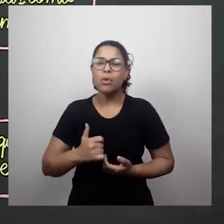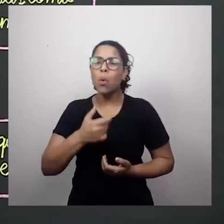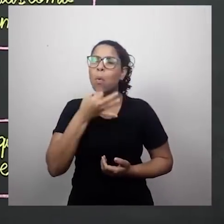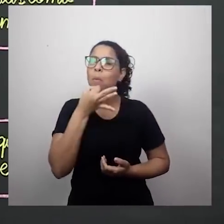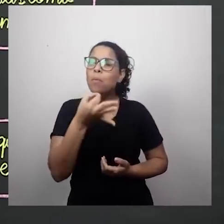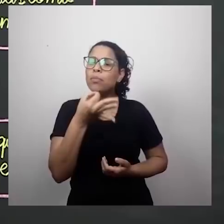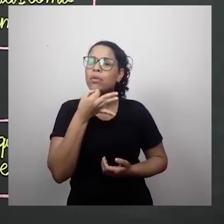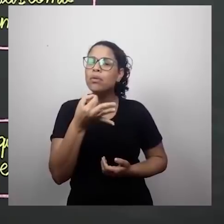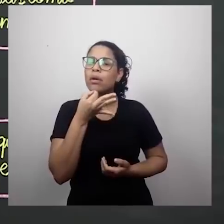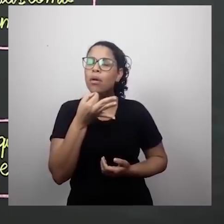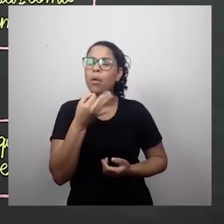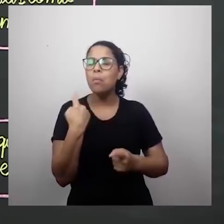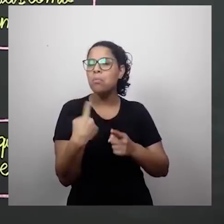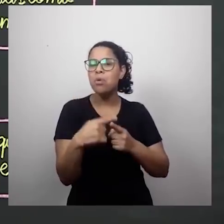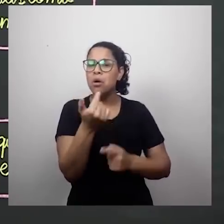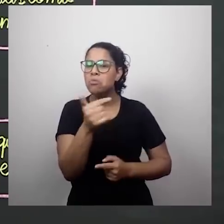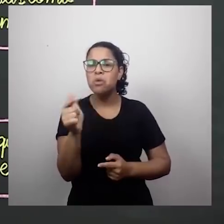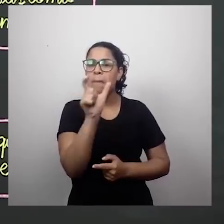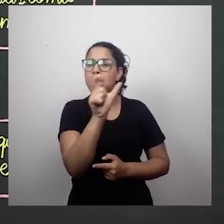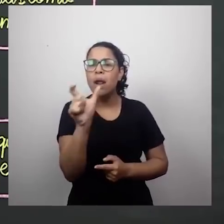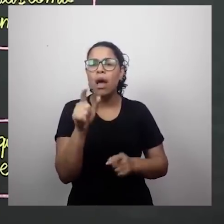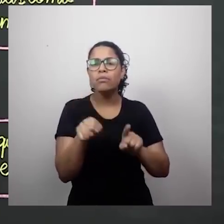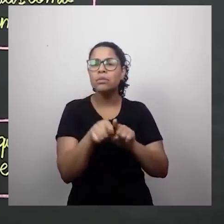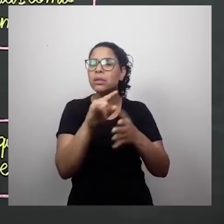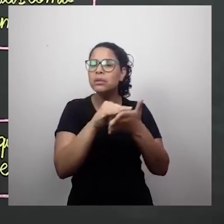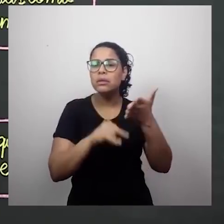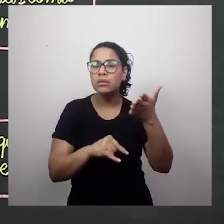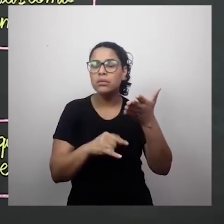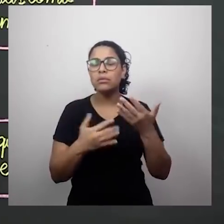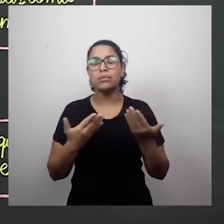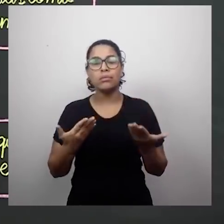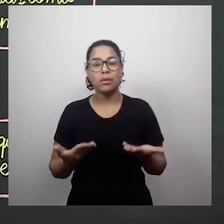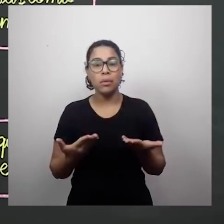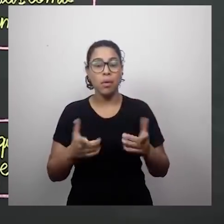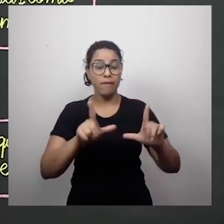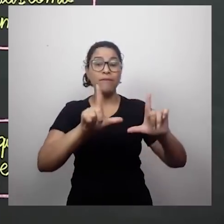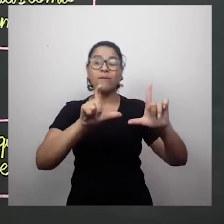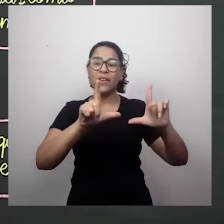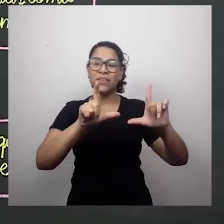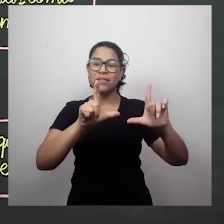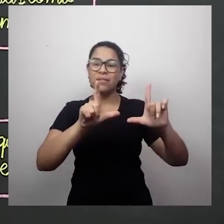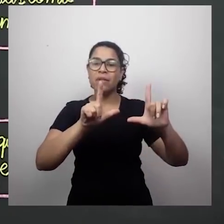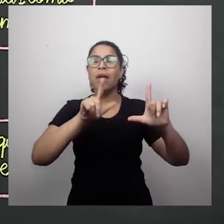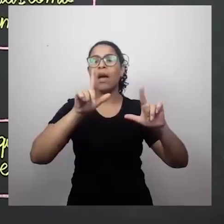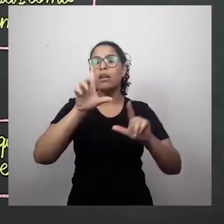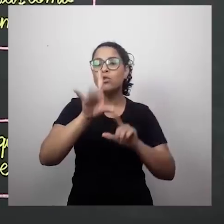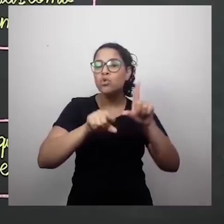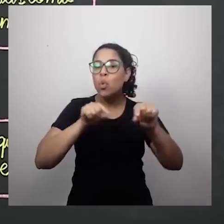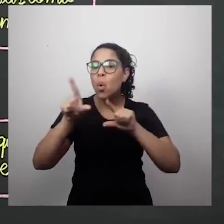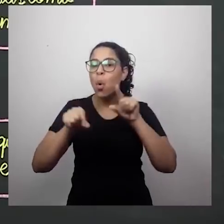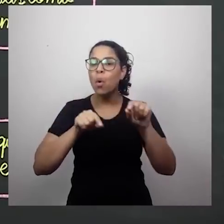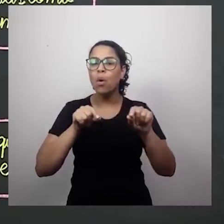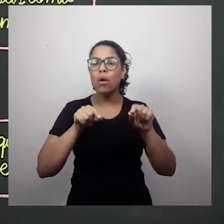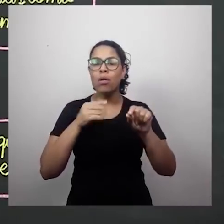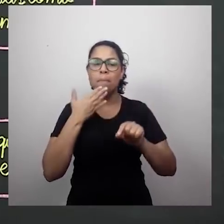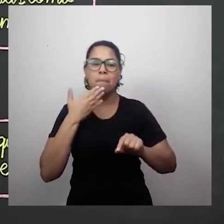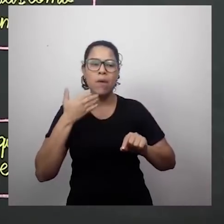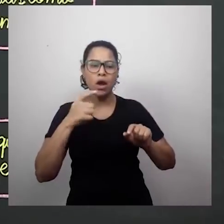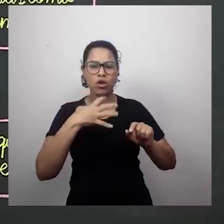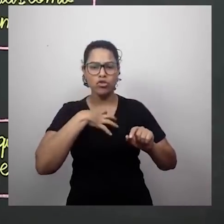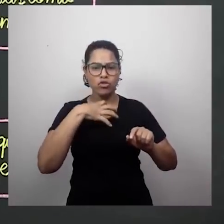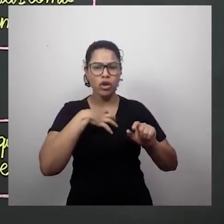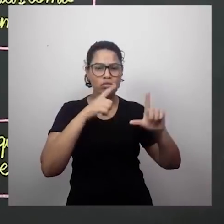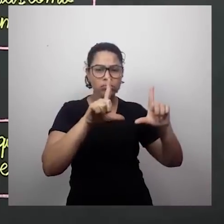vista dele se nós não temos textos e palavras? O ponto de vista vem por meio das imagens, a escolha, a seleção dos melhores ângulos